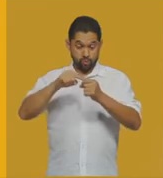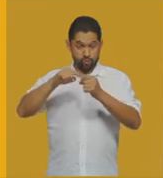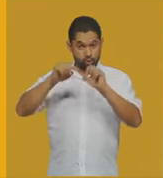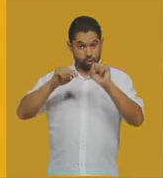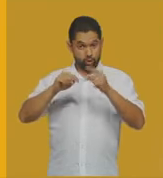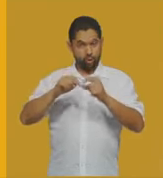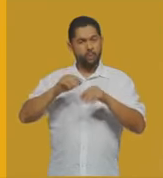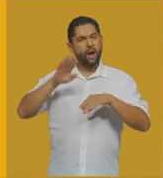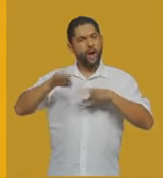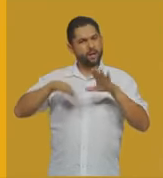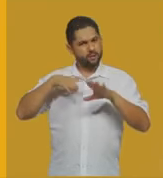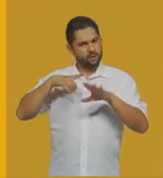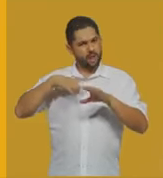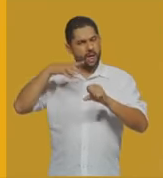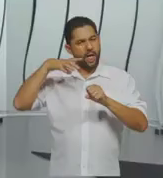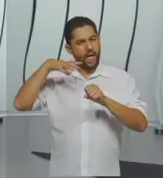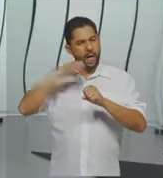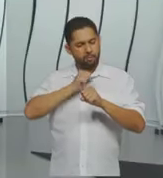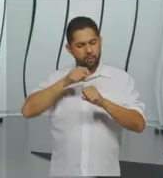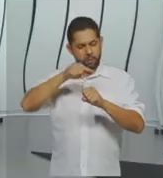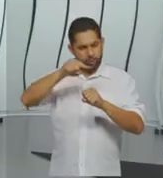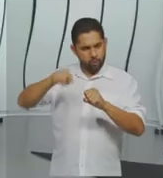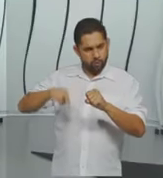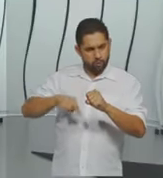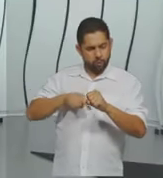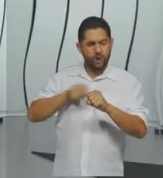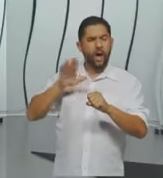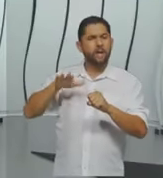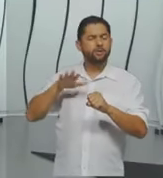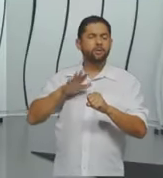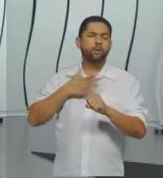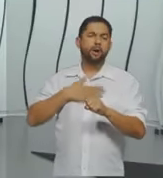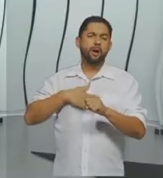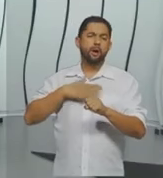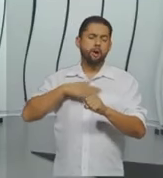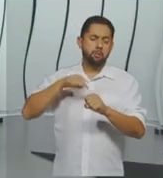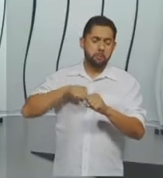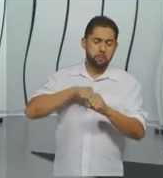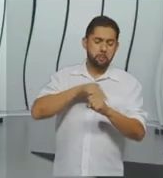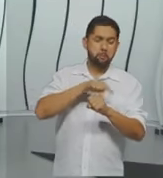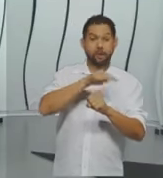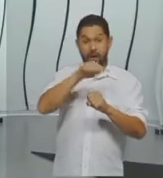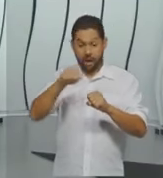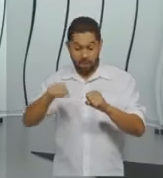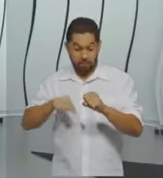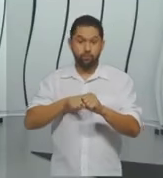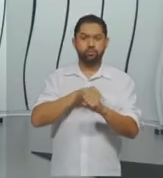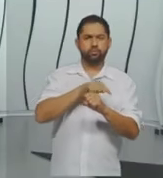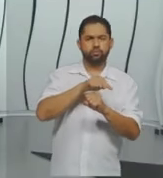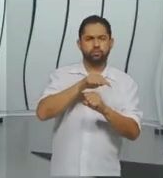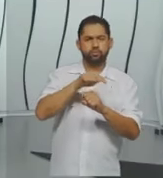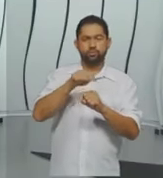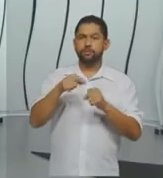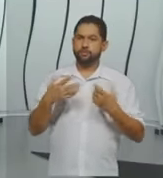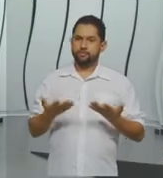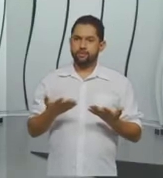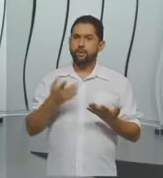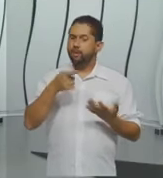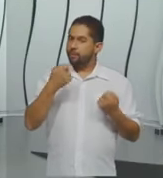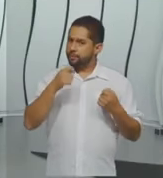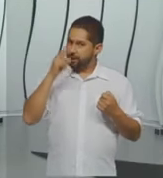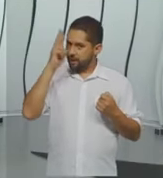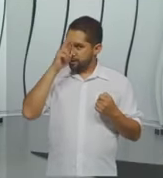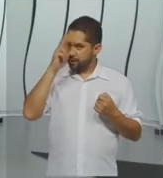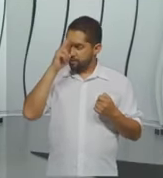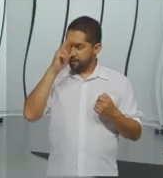mais rápido, ora é menos rápido. Por quê? Aqui, gente, vocês vão ter que recordar de uma aula que eu dei no ciclo 4 de